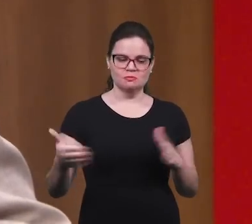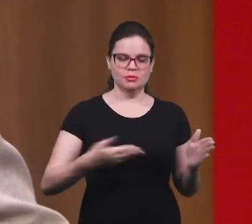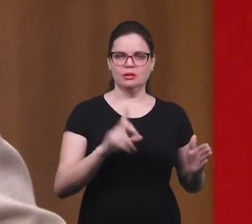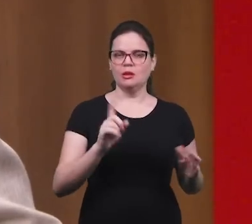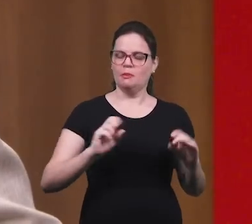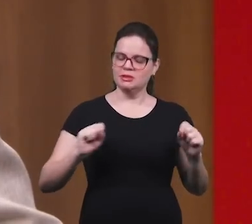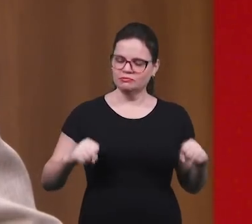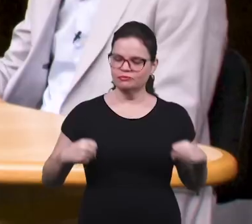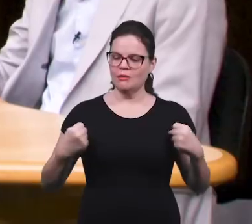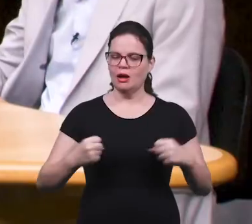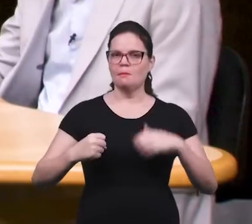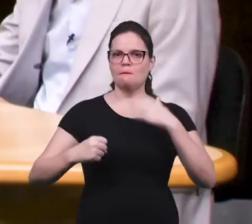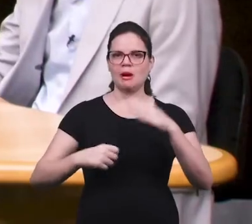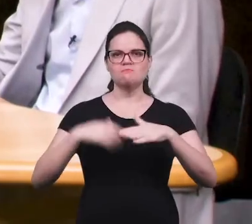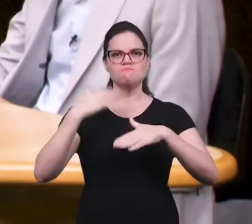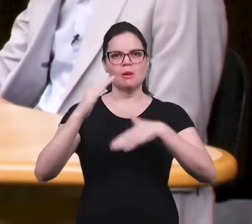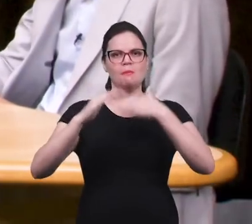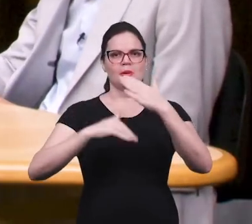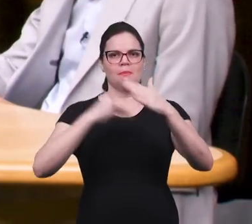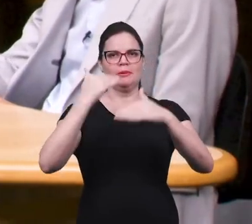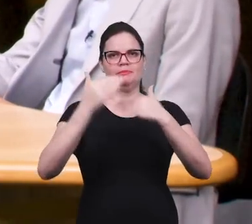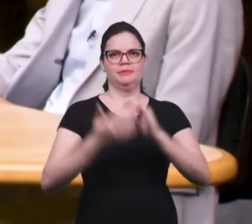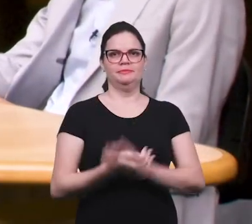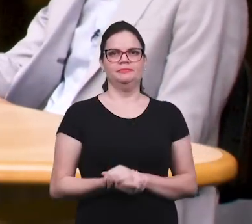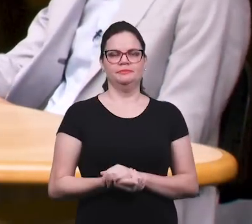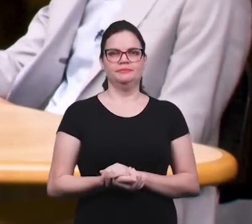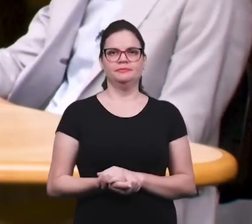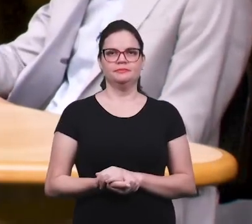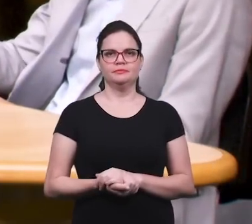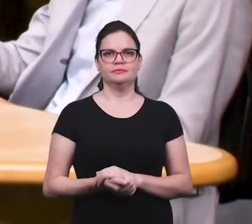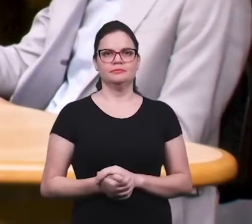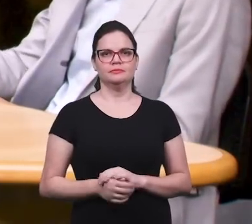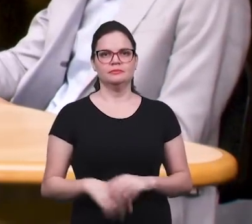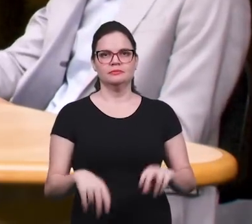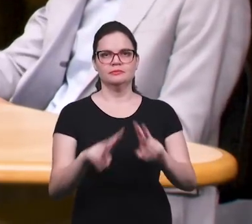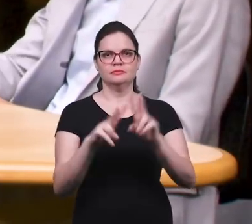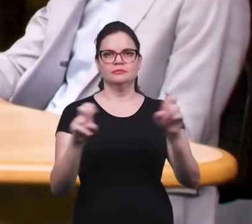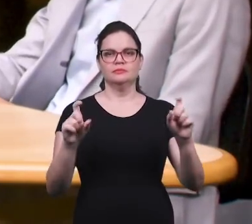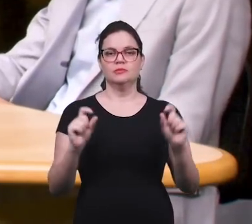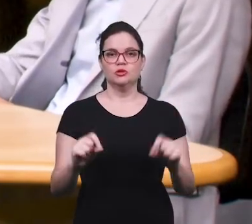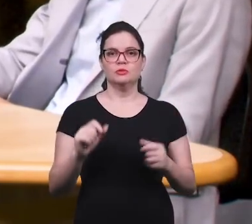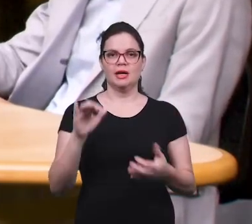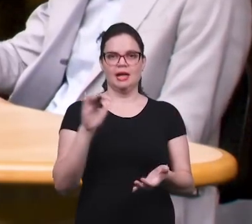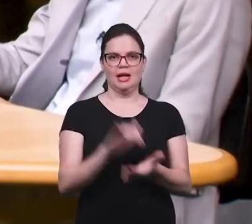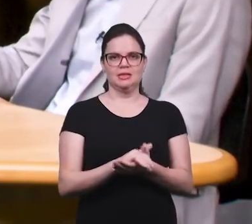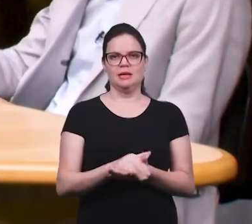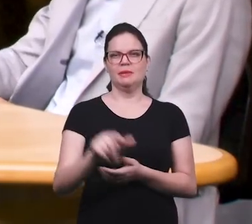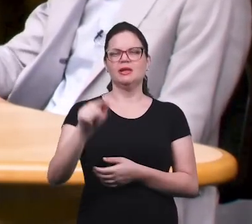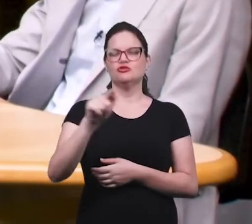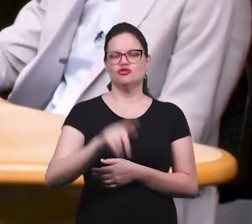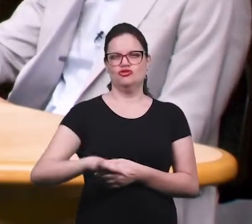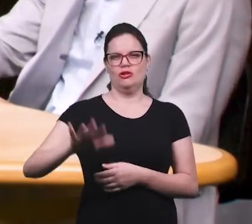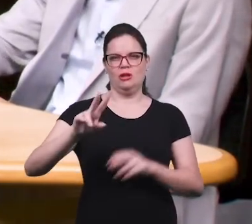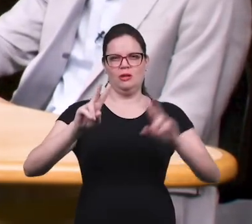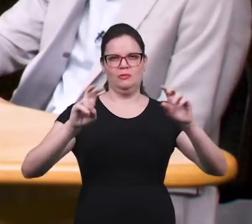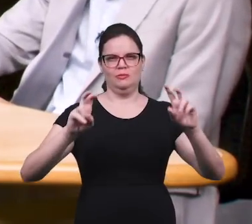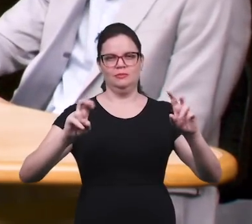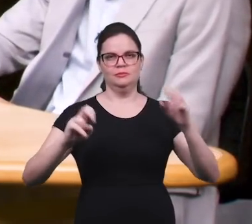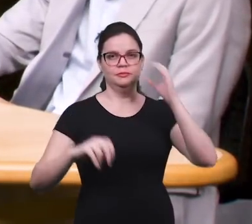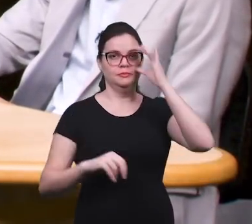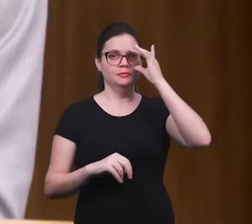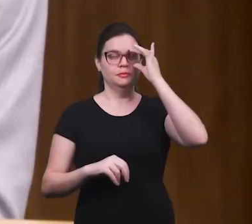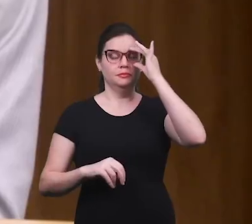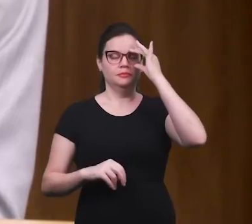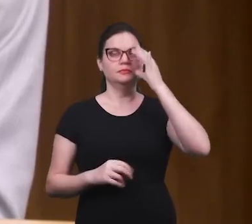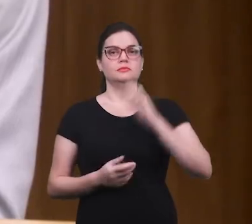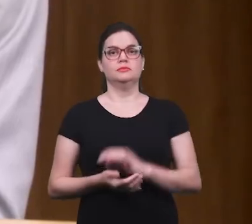mais. Agora, falando um pouco sobre casamento, agora no sentido mais genérico, mas esse texto assim, né?